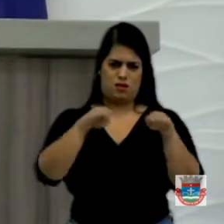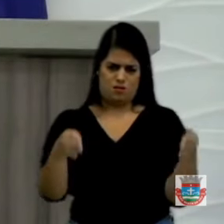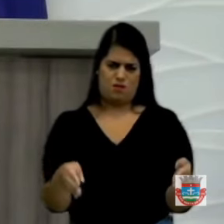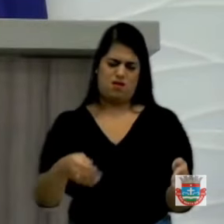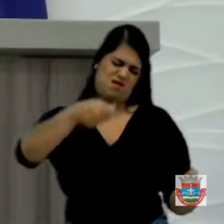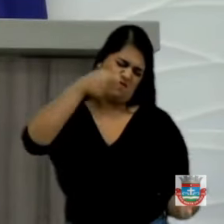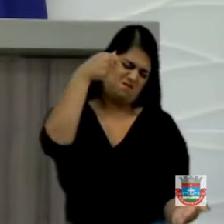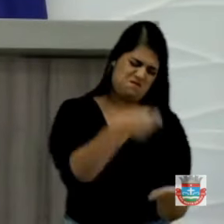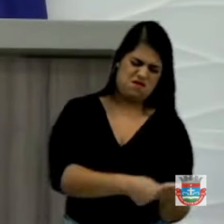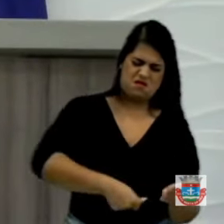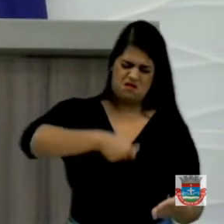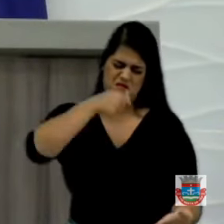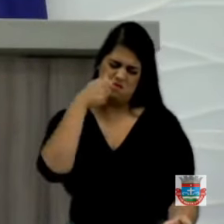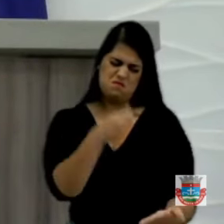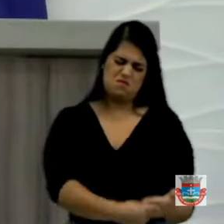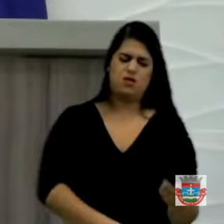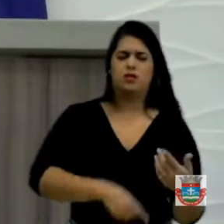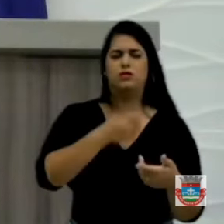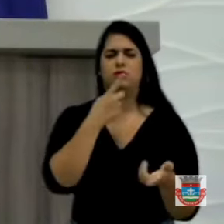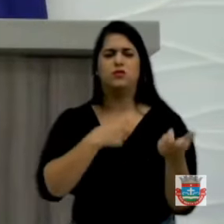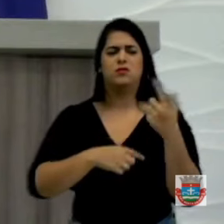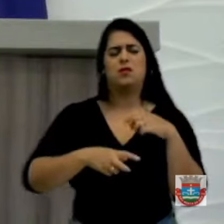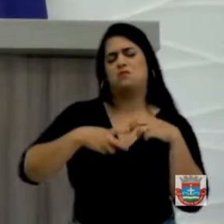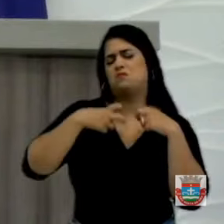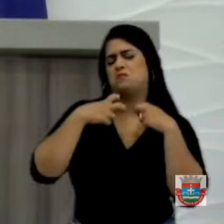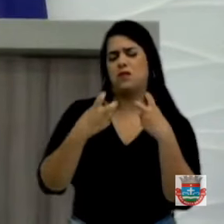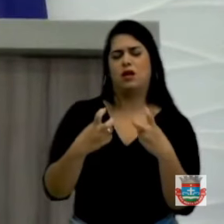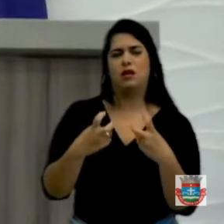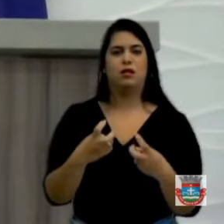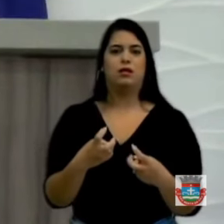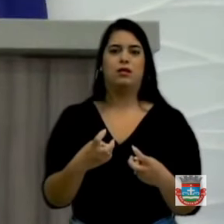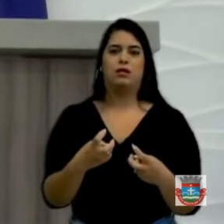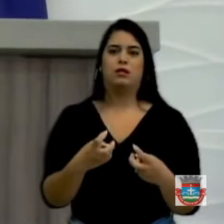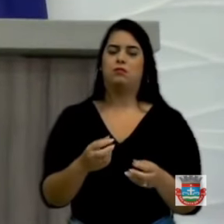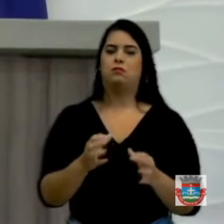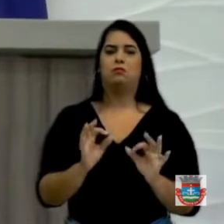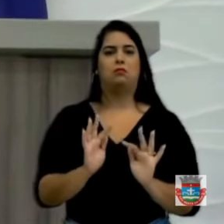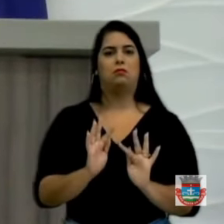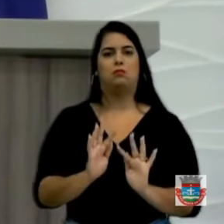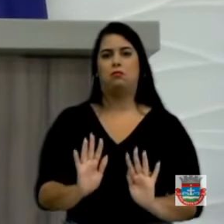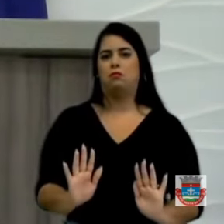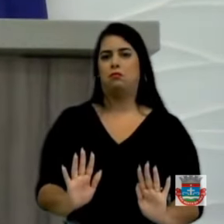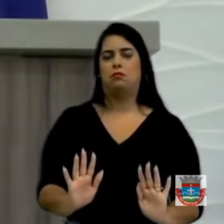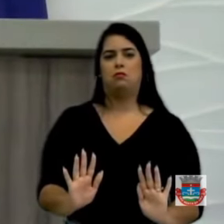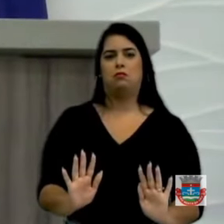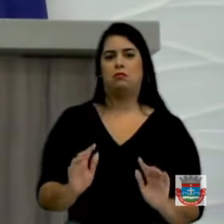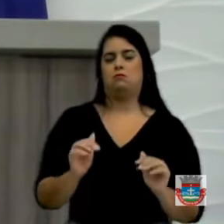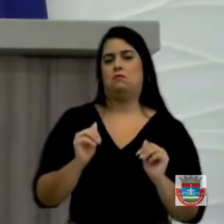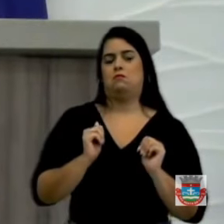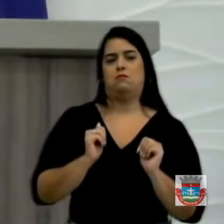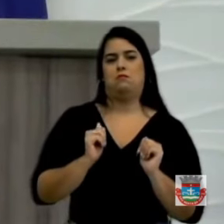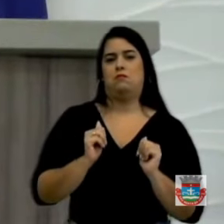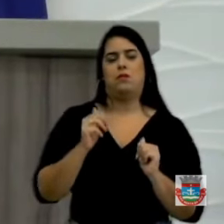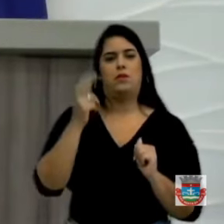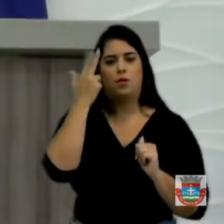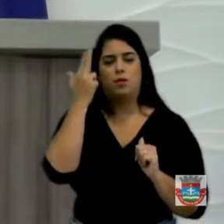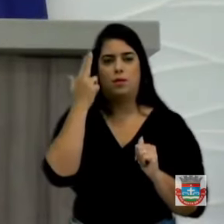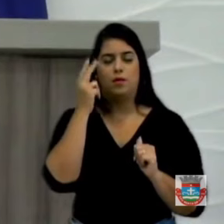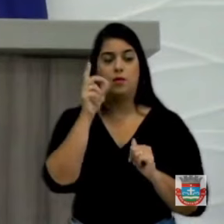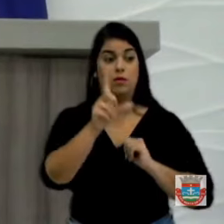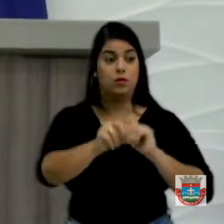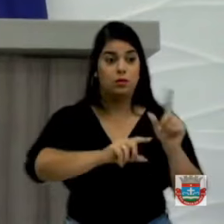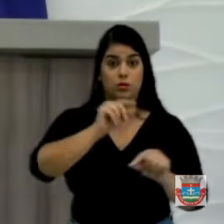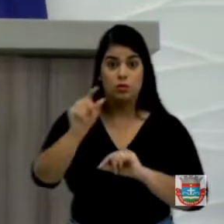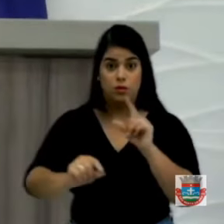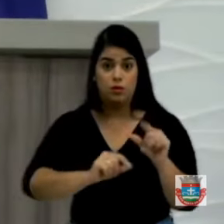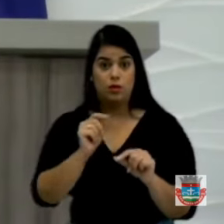adianta, minha gente. Isso aí é a realidade. E quem escolheu e vai escolher é o